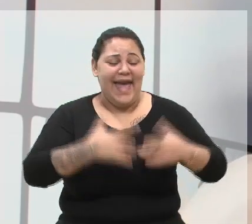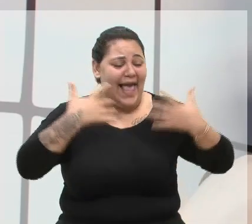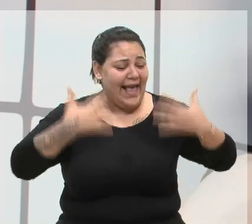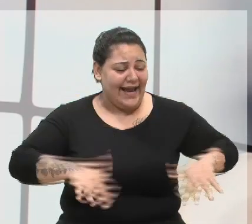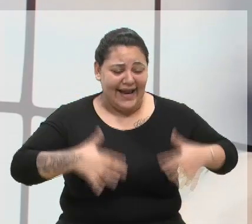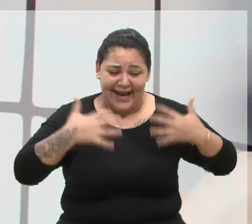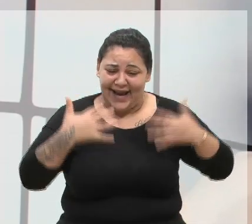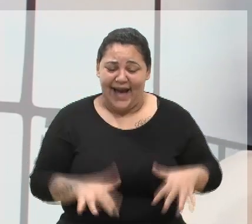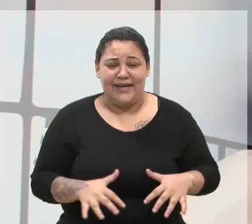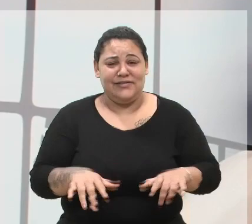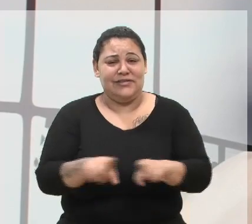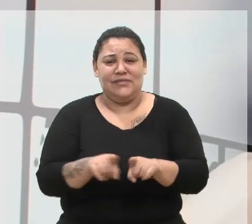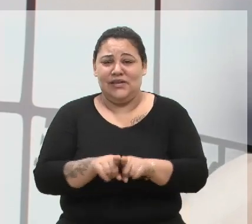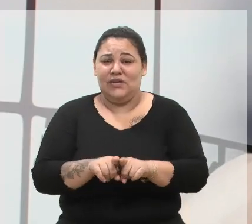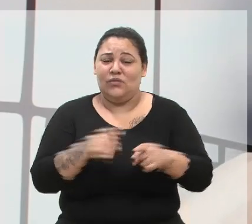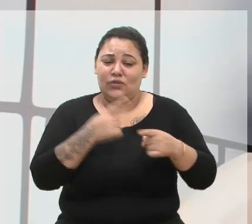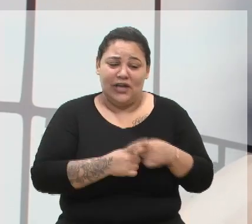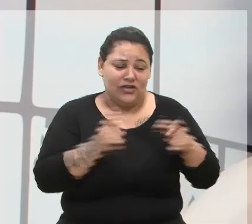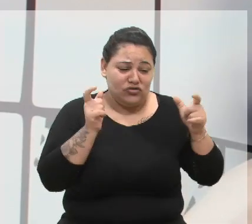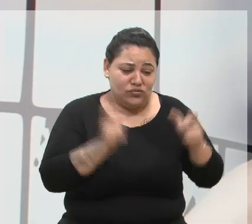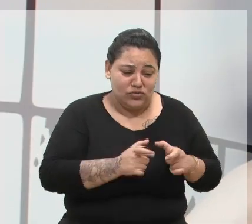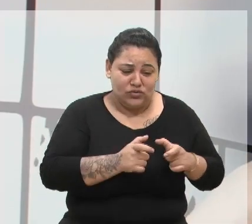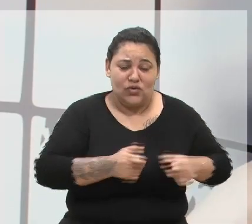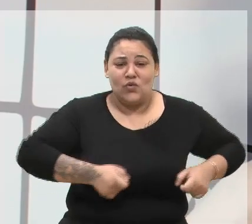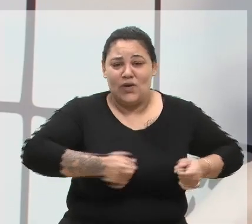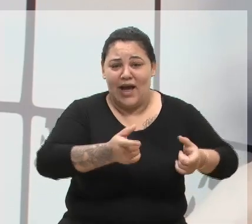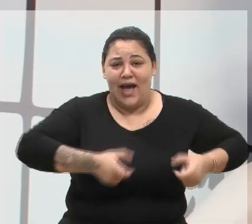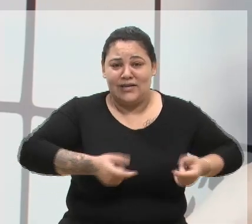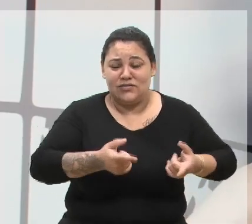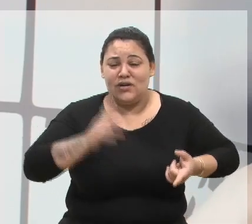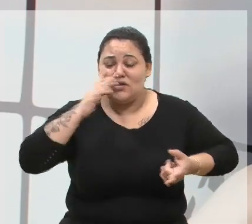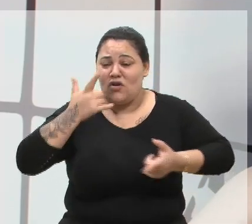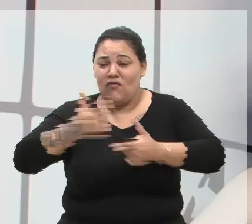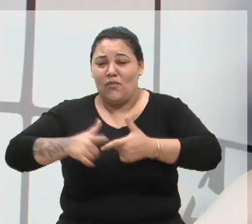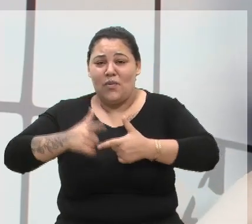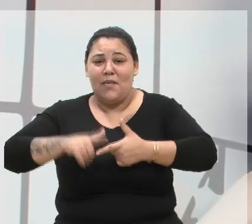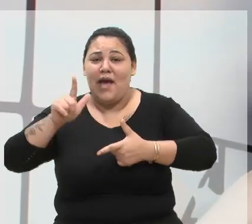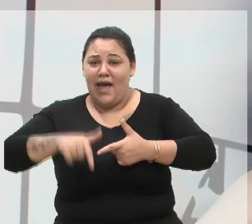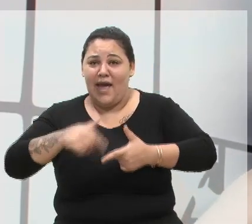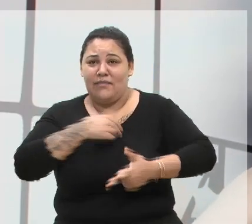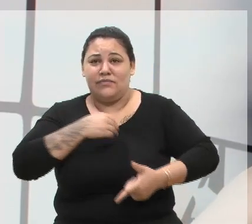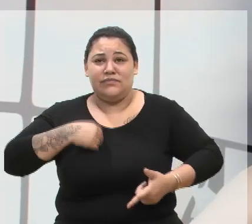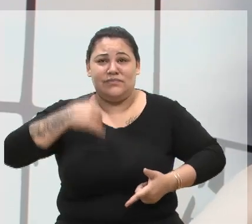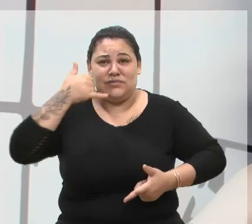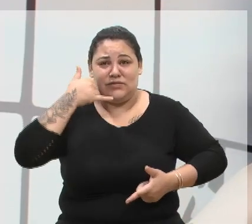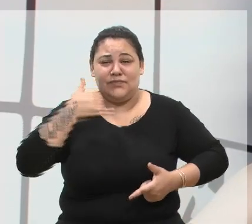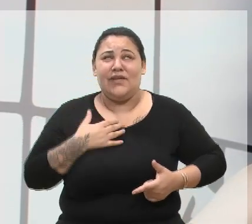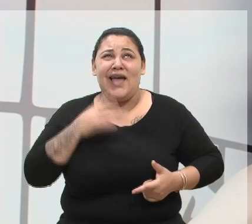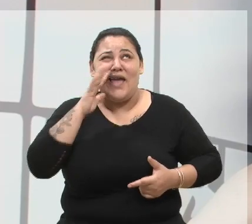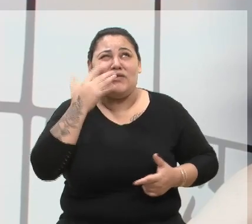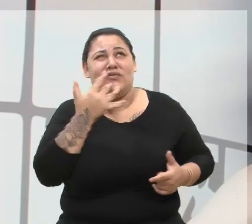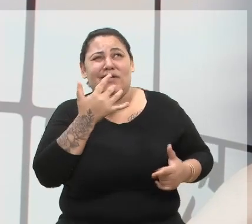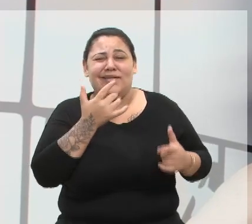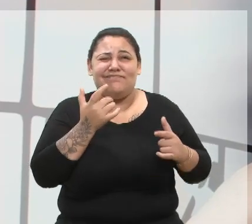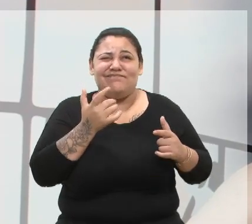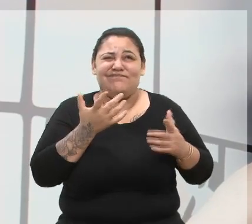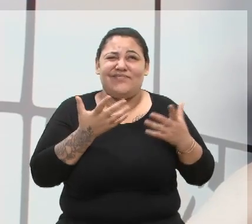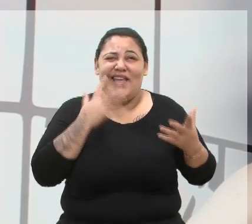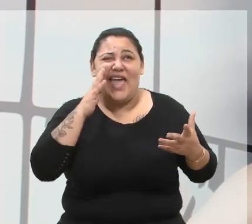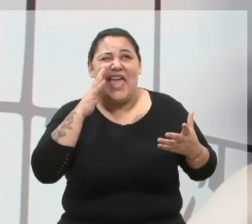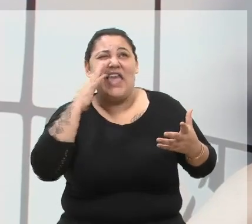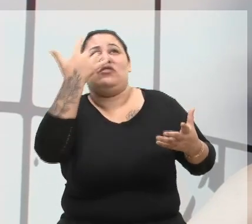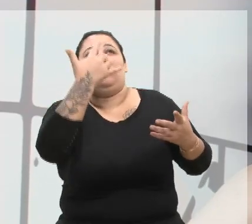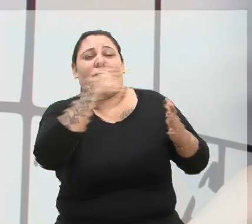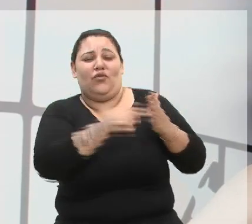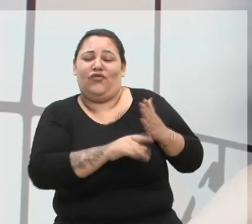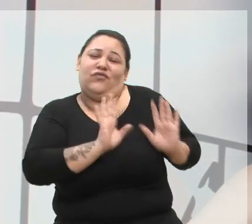né? Onde a gente reduziria o custo e resolveria o problema, né? A resolver é uma palavra bastante complicada, mas a gente, digamos, se hoje a gente